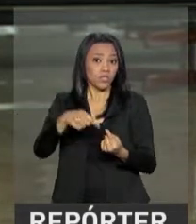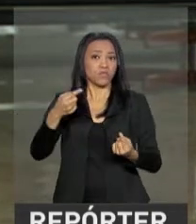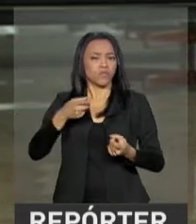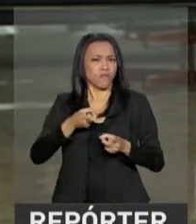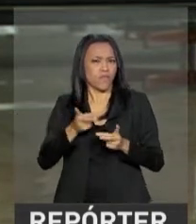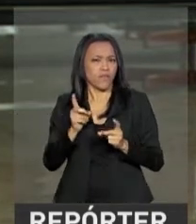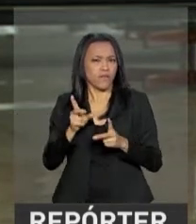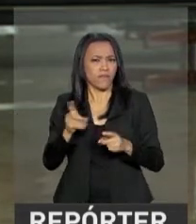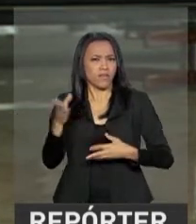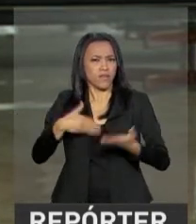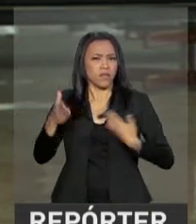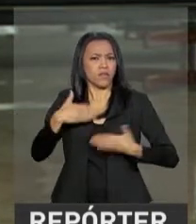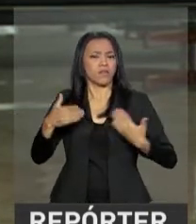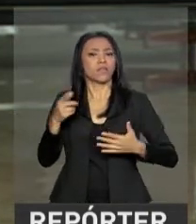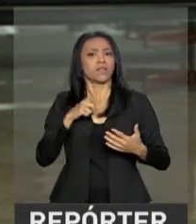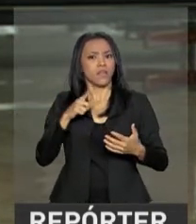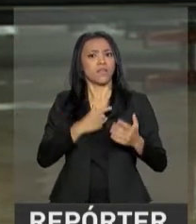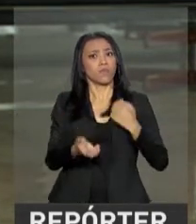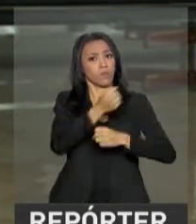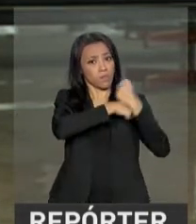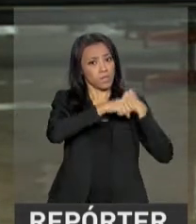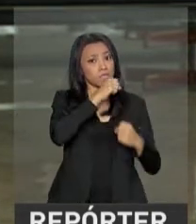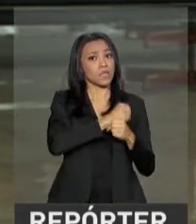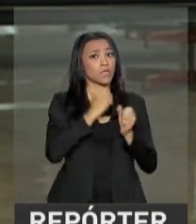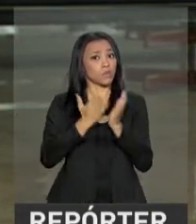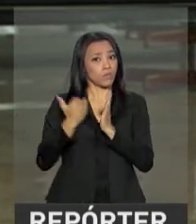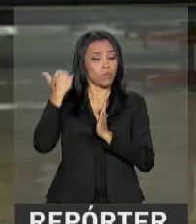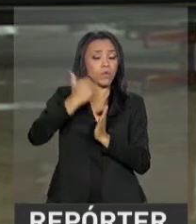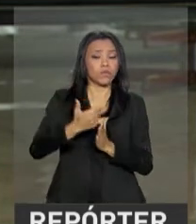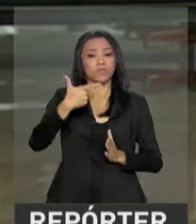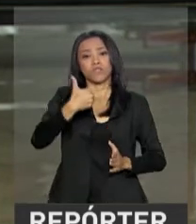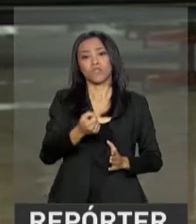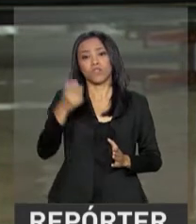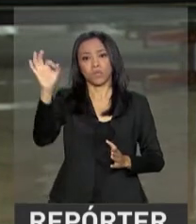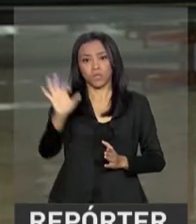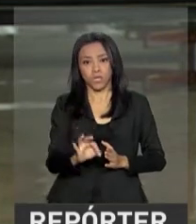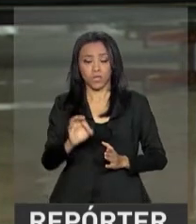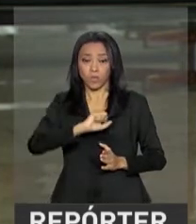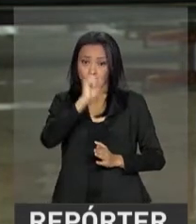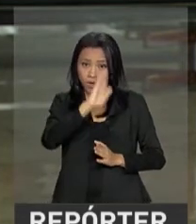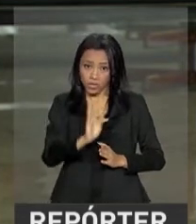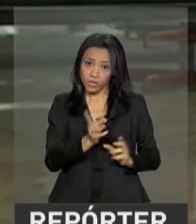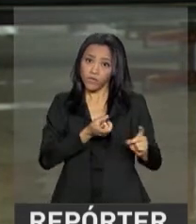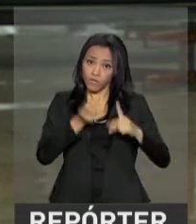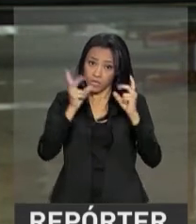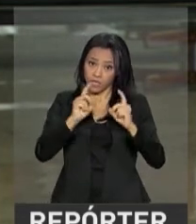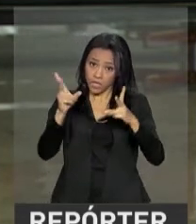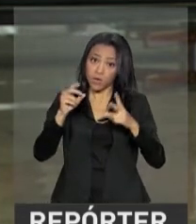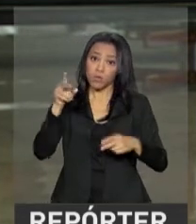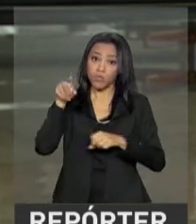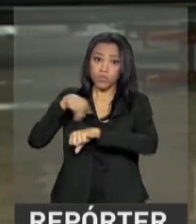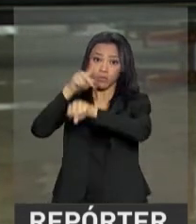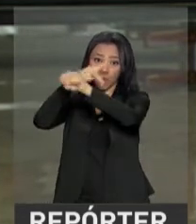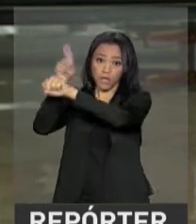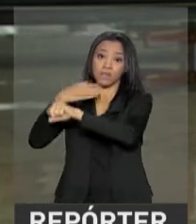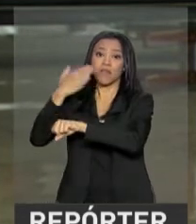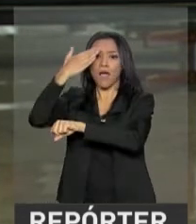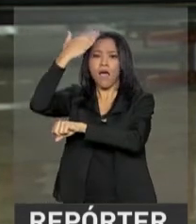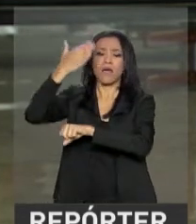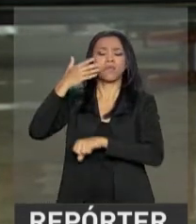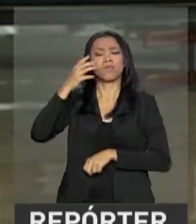ano passado registraram um crescimento de 20%. O Brasil exportou para os países árabes principalmente produtos